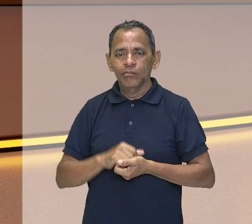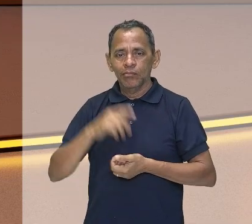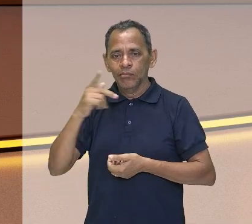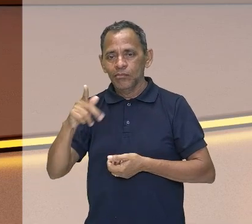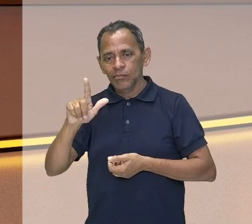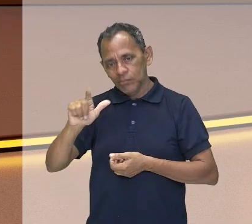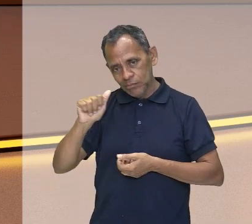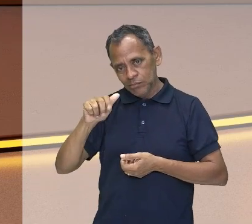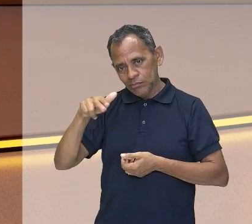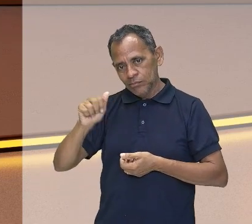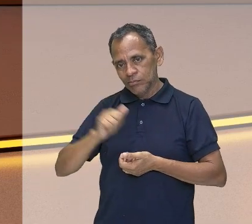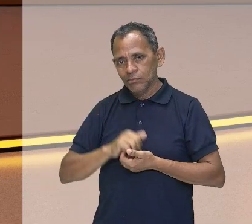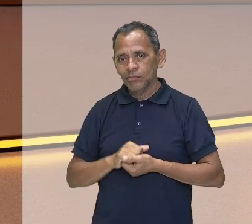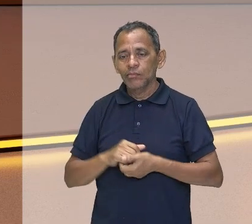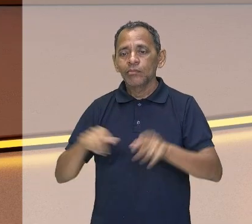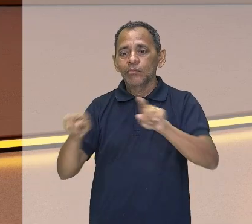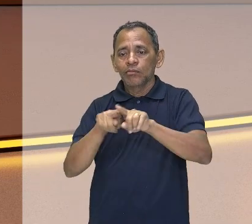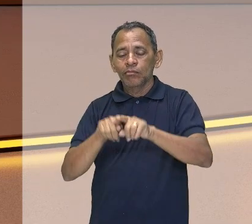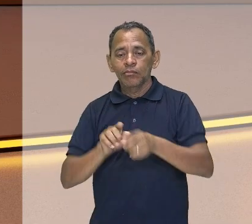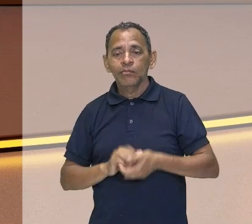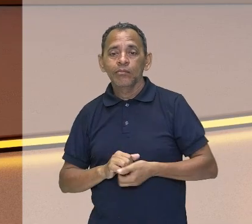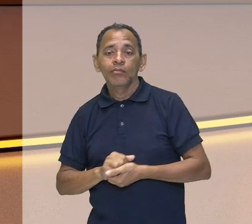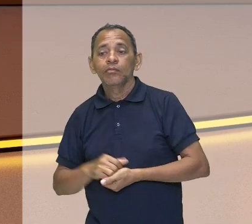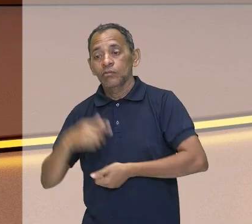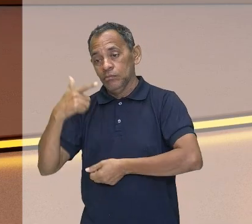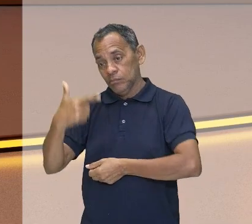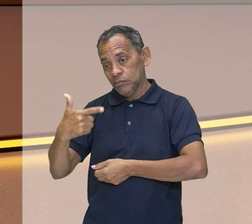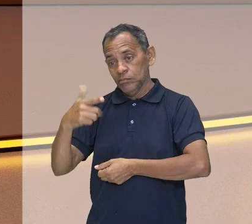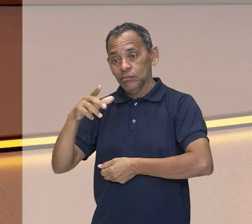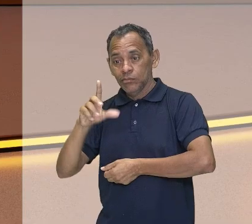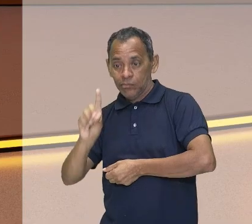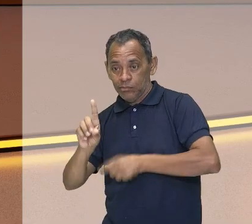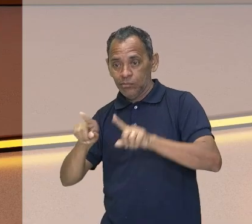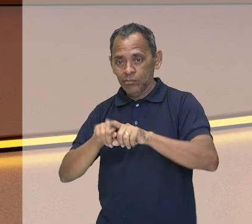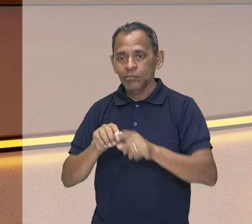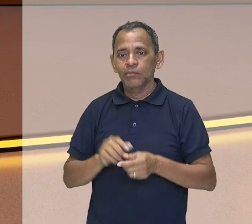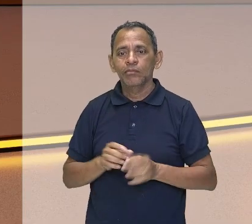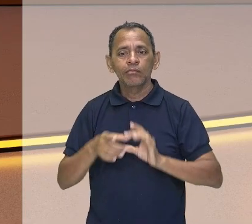E um plano bidimensional. Quem permite essa transposição